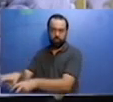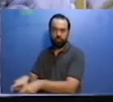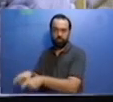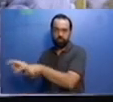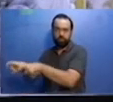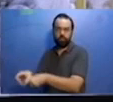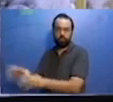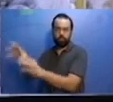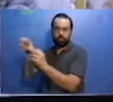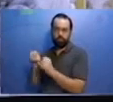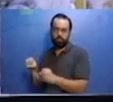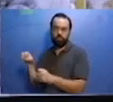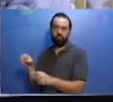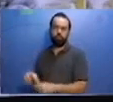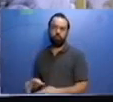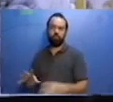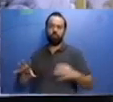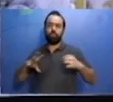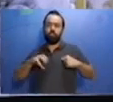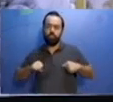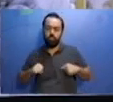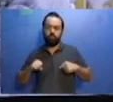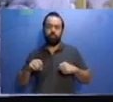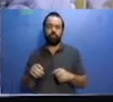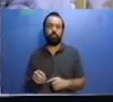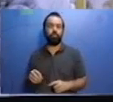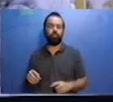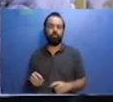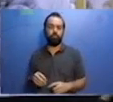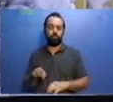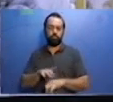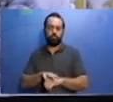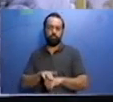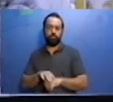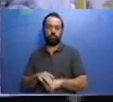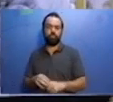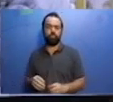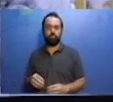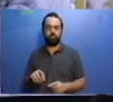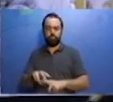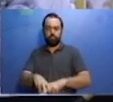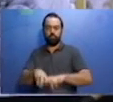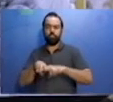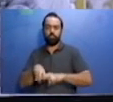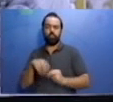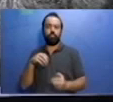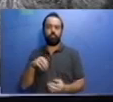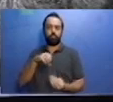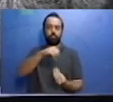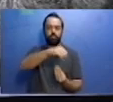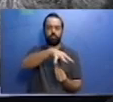agrícolas podem ser contaminados por fungos. Feijão, soja, trigo, enfim.